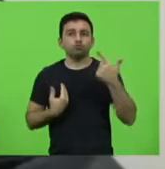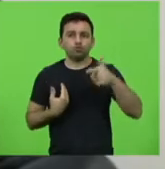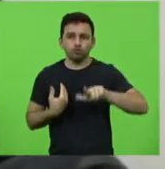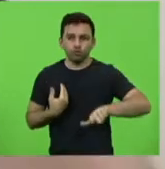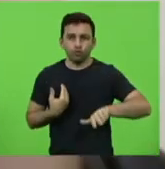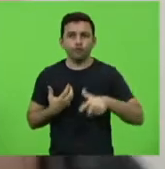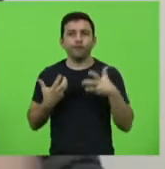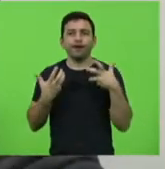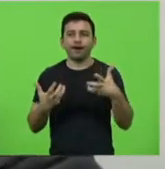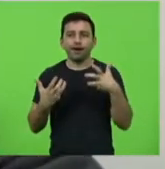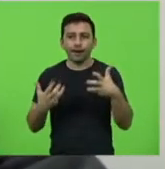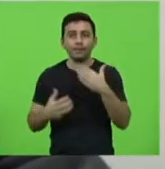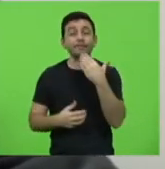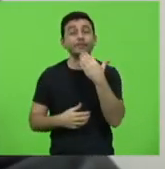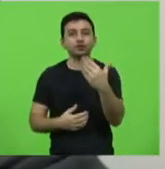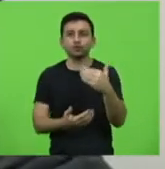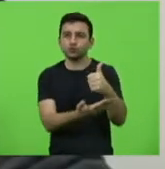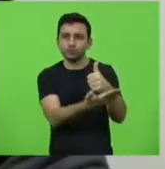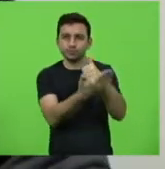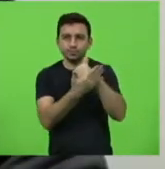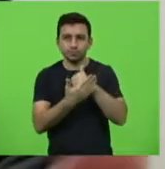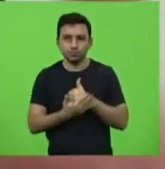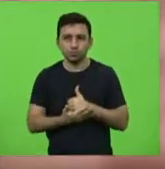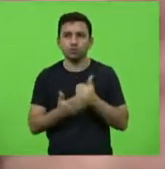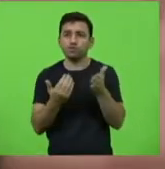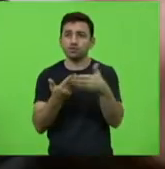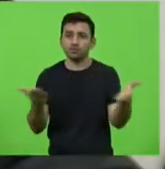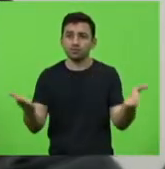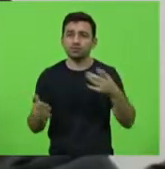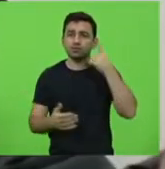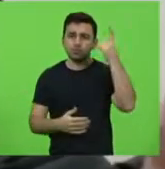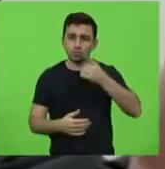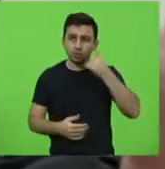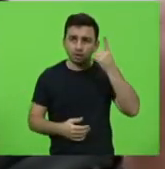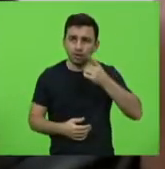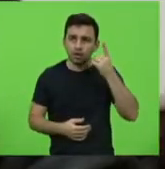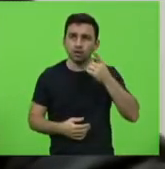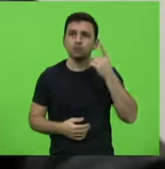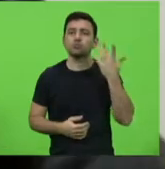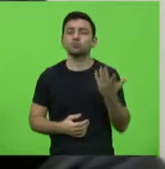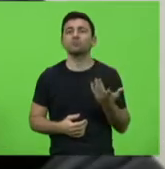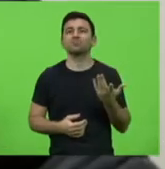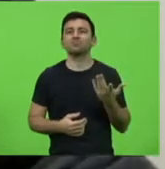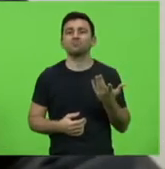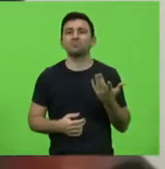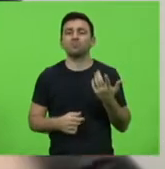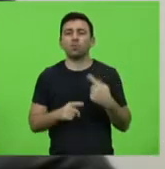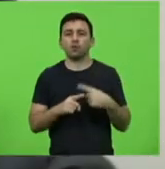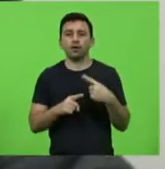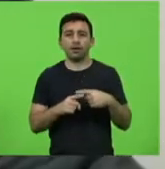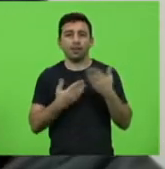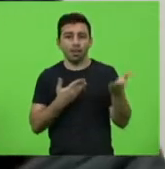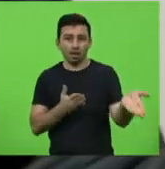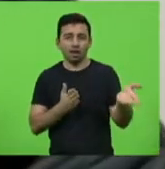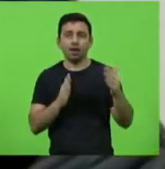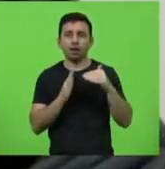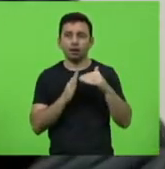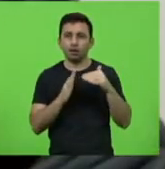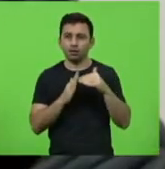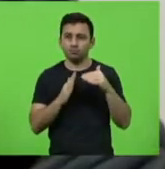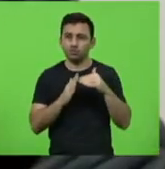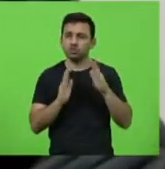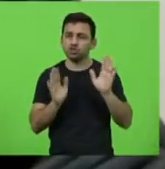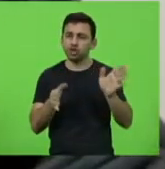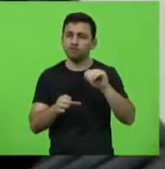de pedir o apoio a todos os deputados, até tendo em vista que na Câmara Federal já foi votado o